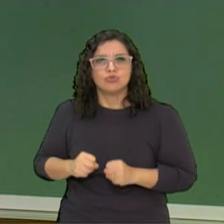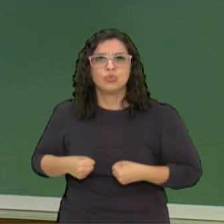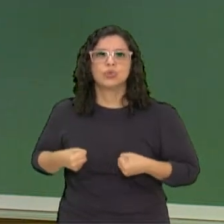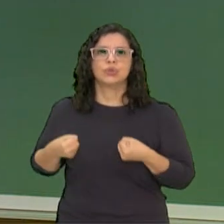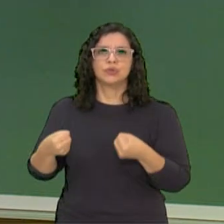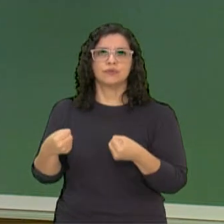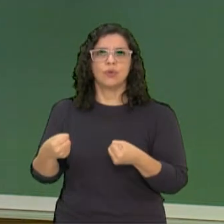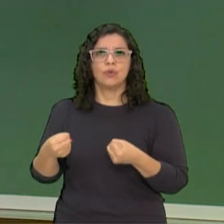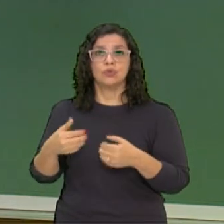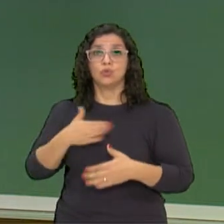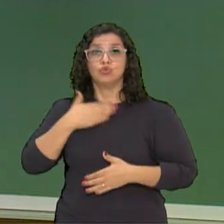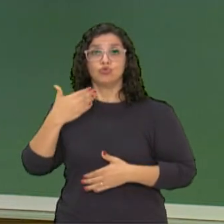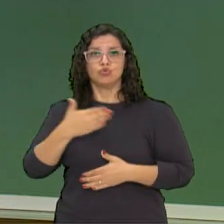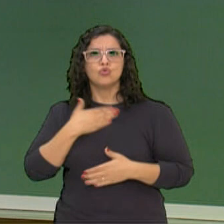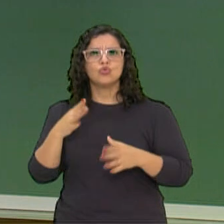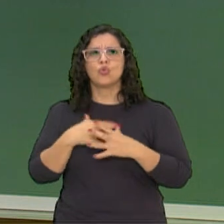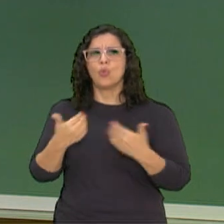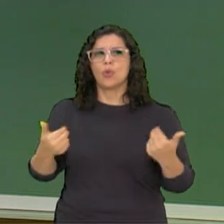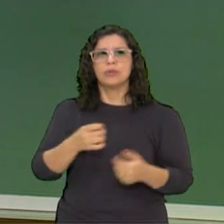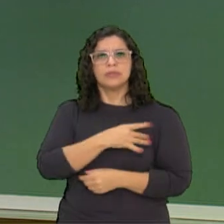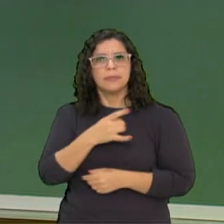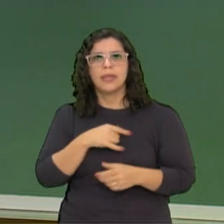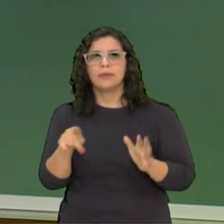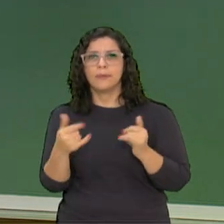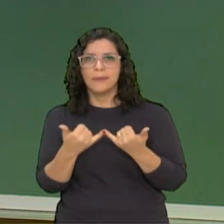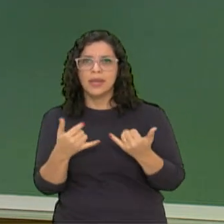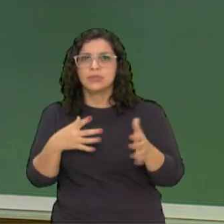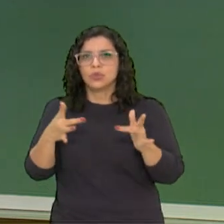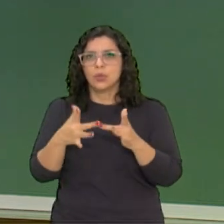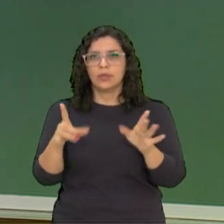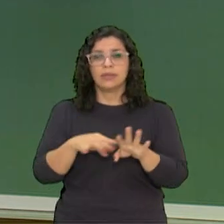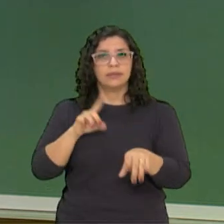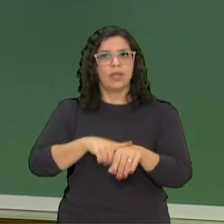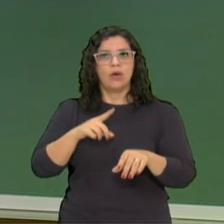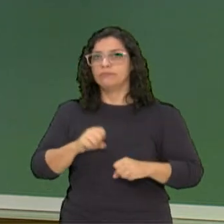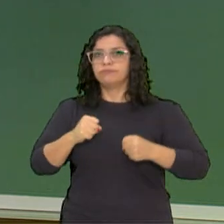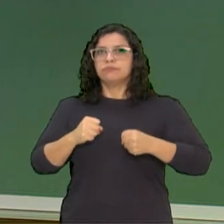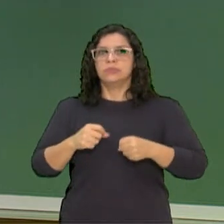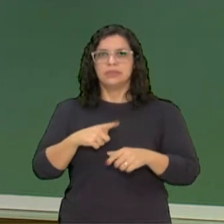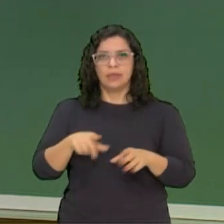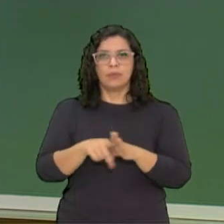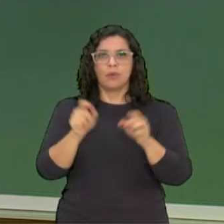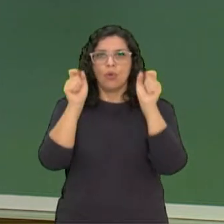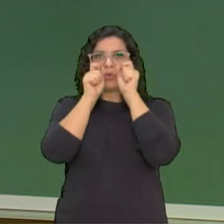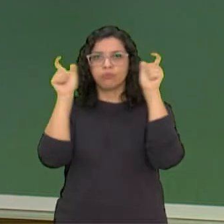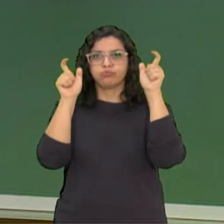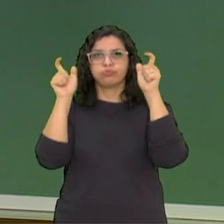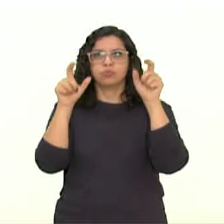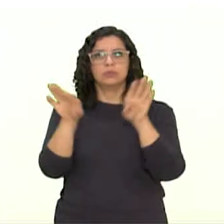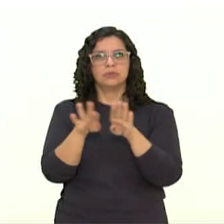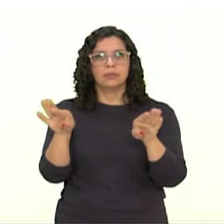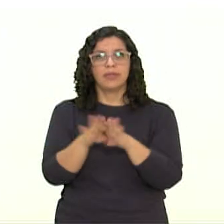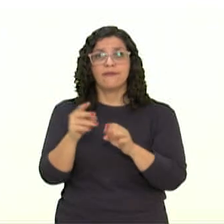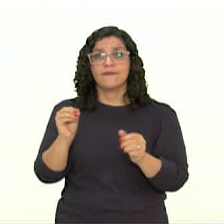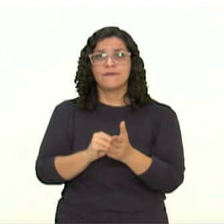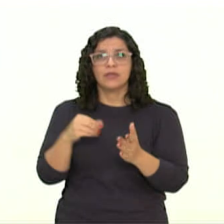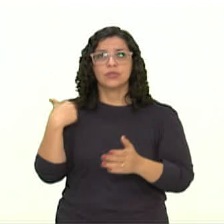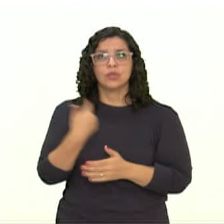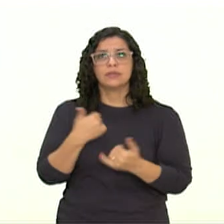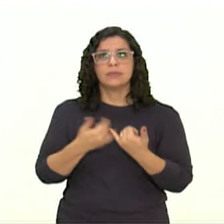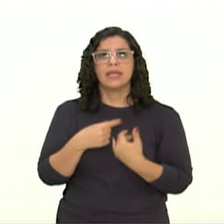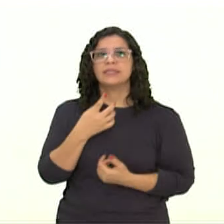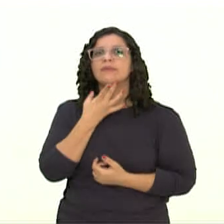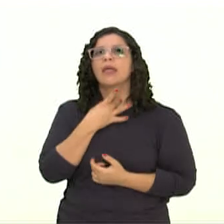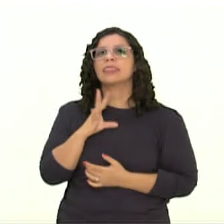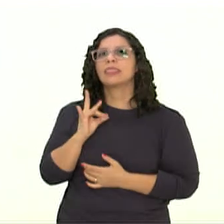um susto, um medo, alguma coisa que você está exposto, né? Ela já causa ali dilatação das pupilas, inibe a salivação, fica